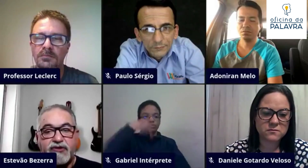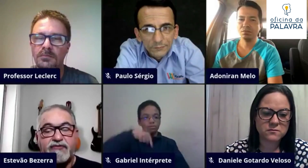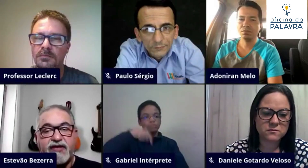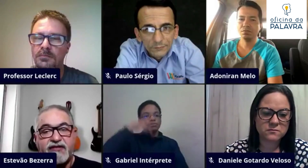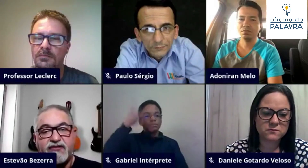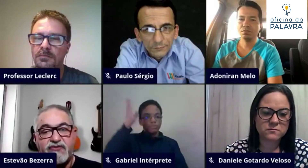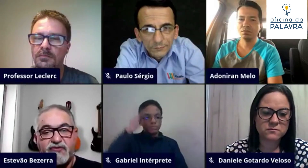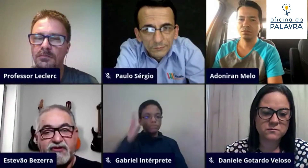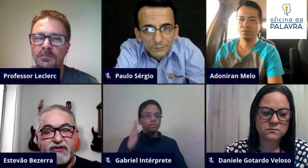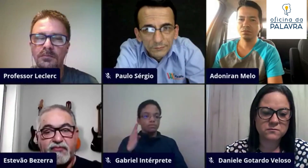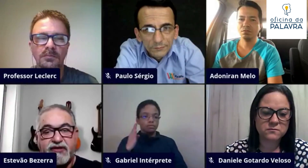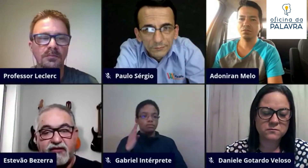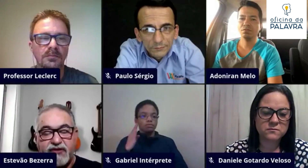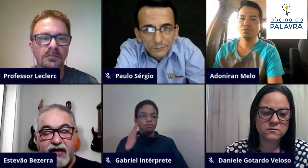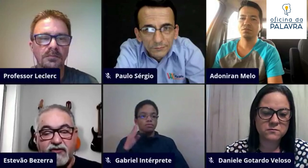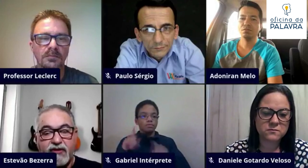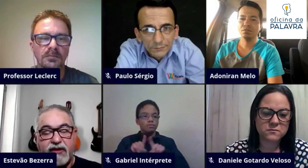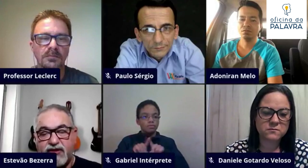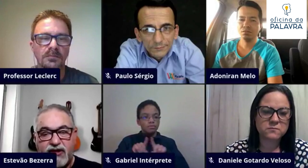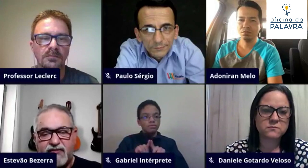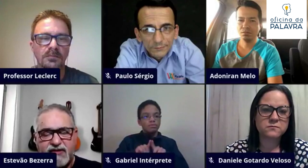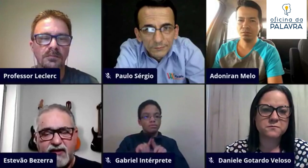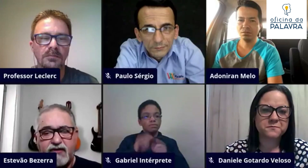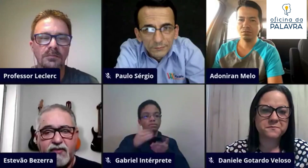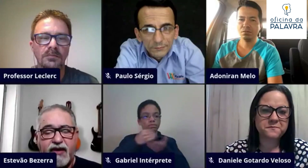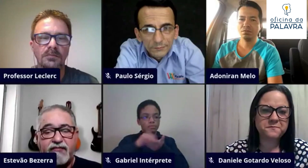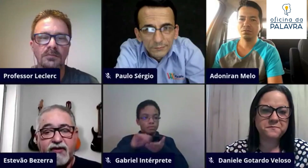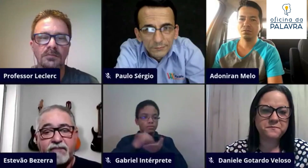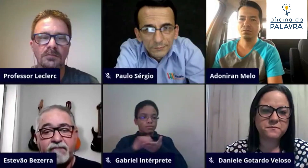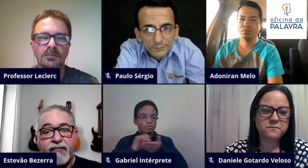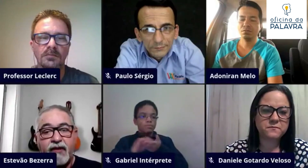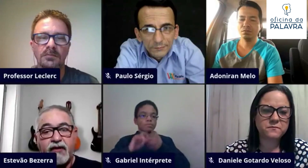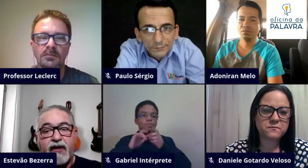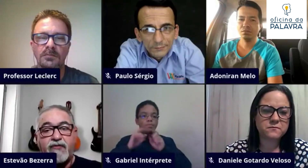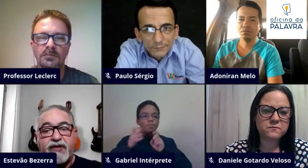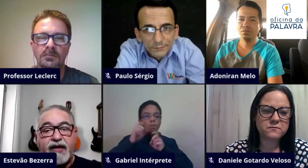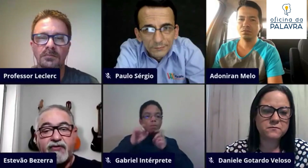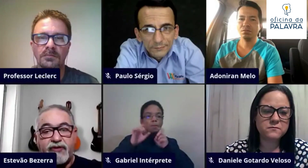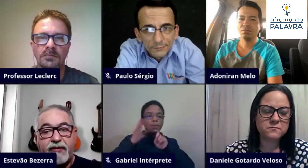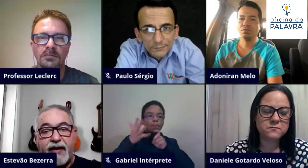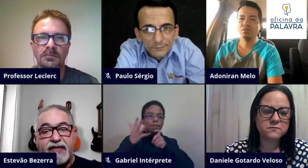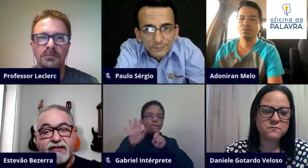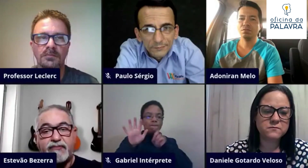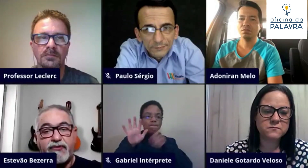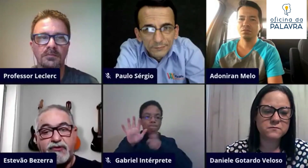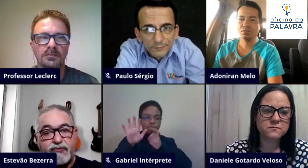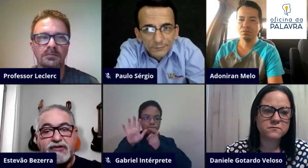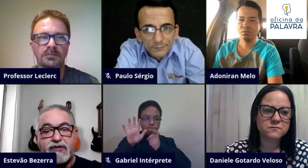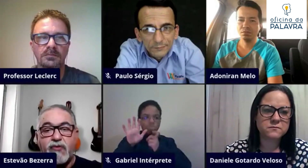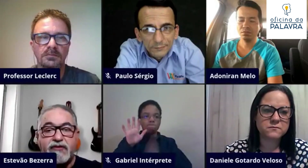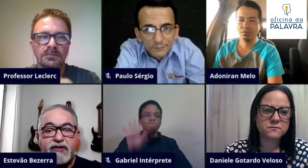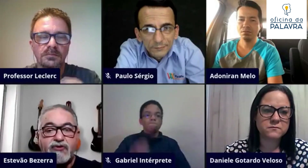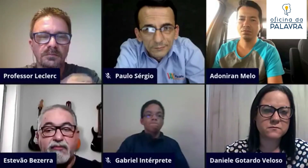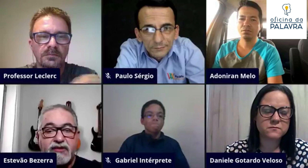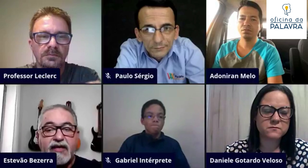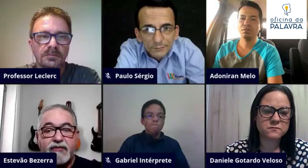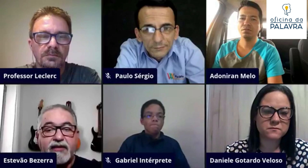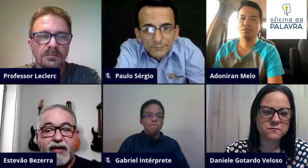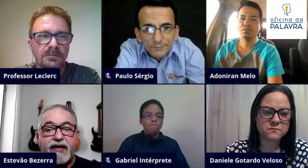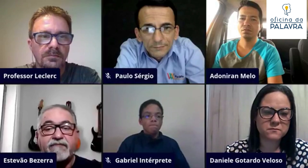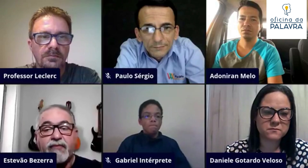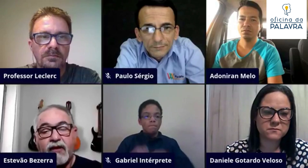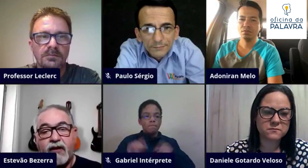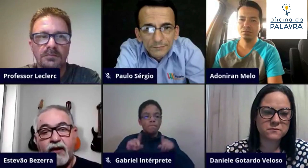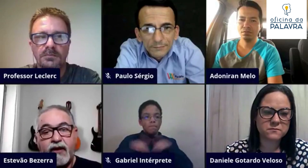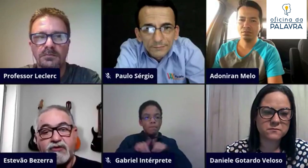secretário executivo da CIL, quando esse projeto startou aqui, a gente já estava saindo para a África. E aí foi dado toda a base, depois, por 5 anos, eles começaram